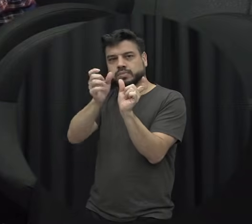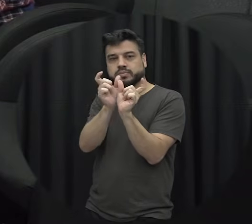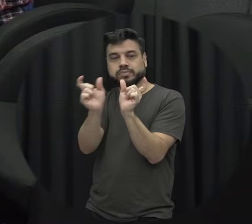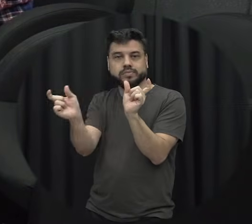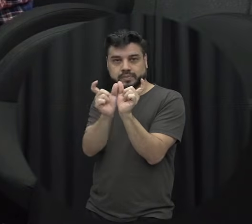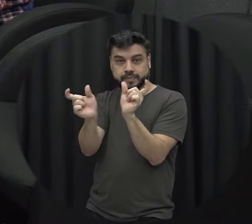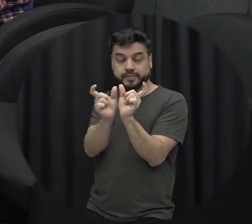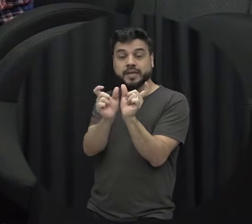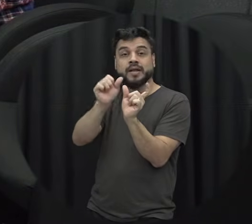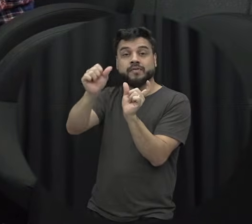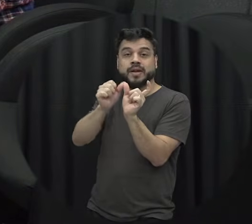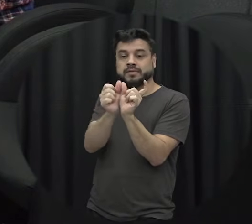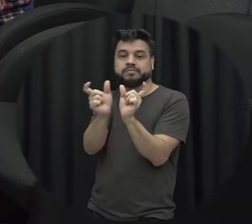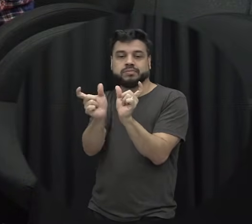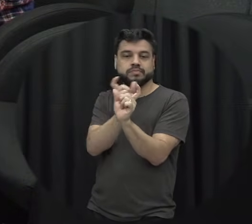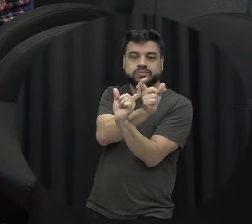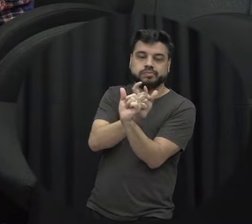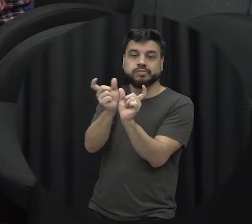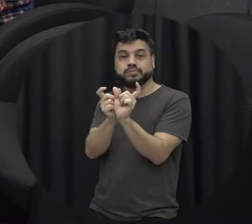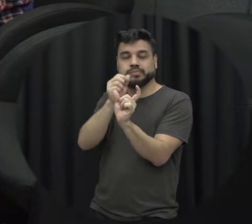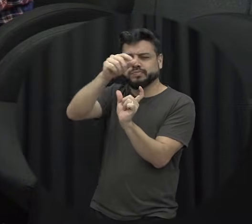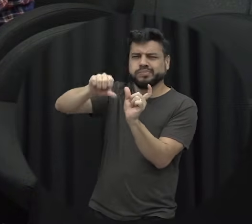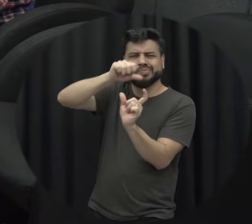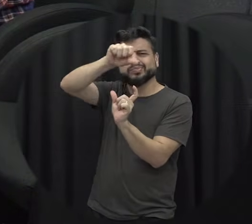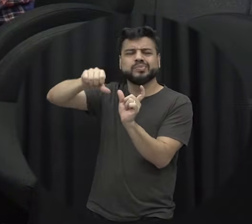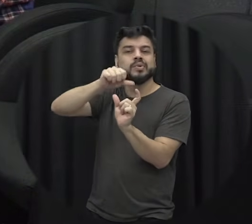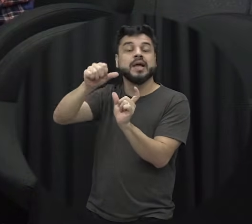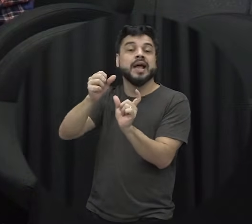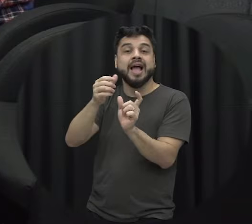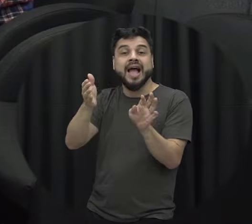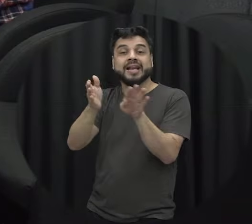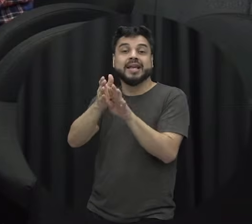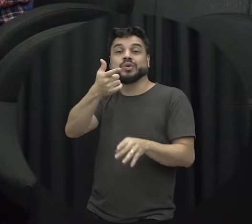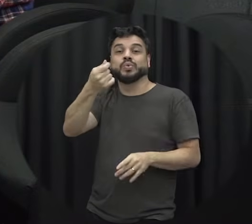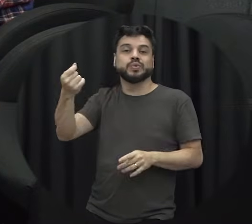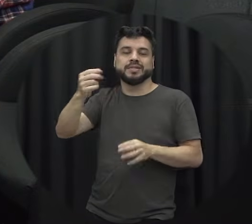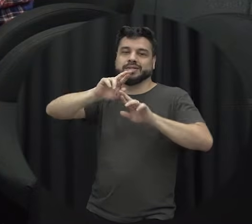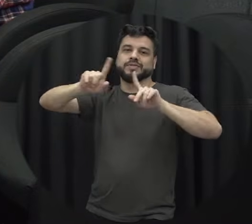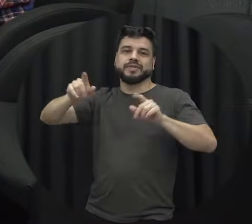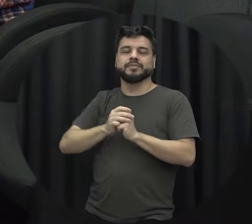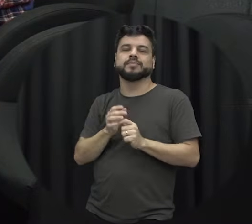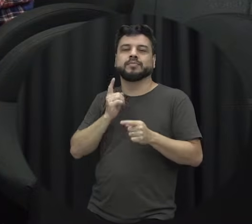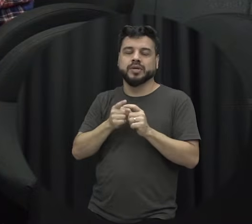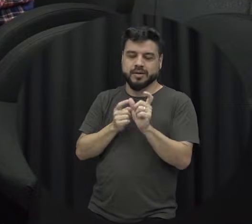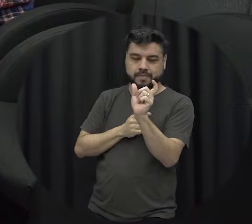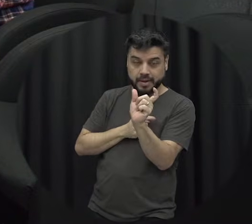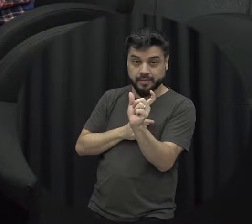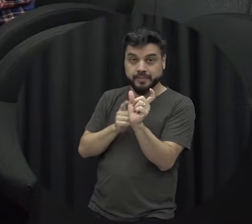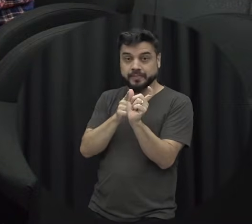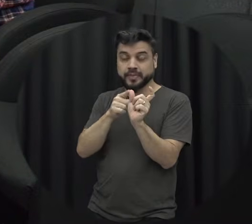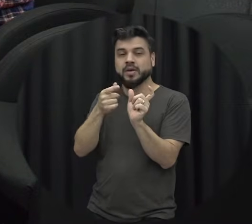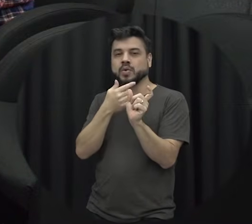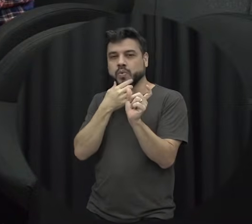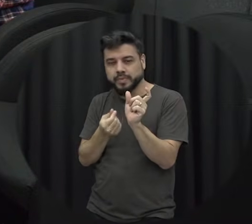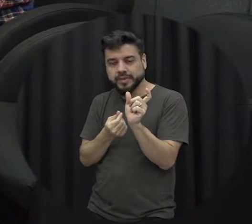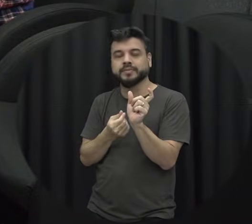número 1 pode chegar a 200 variações diferentes. Por quê? Eles têm o masculino, o feminino e o